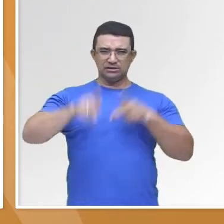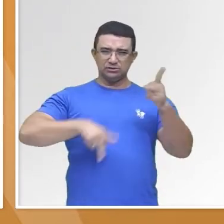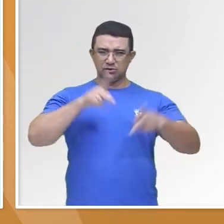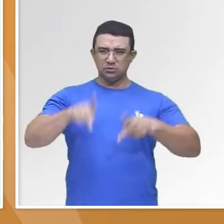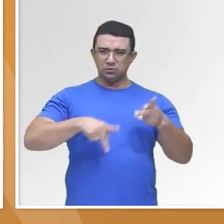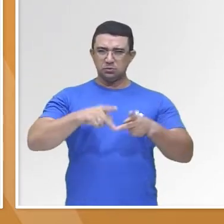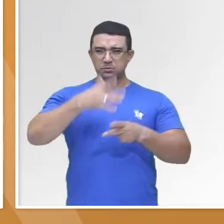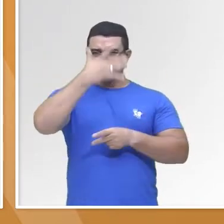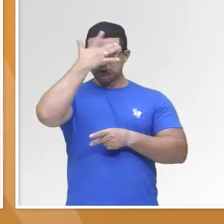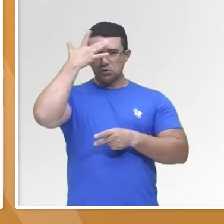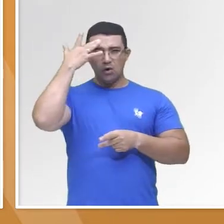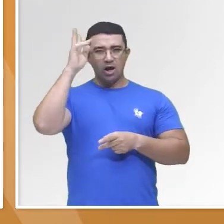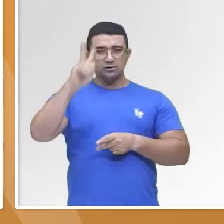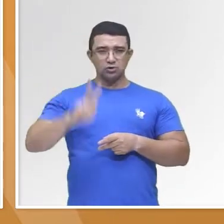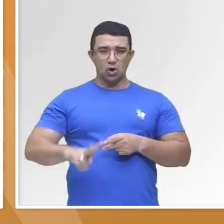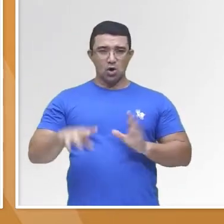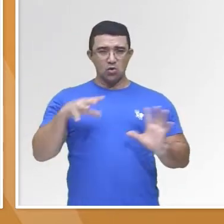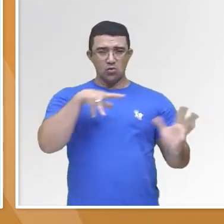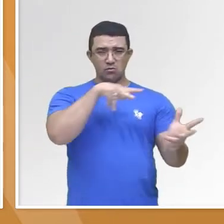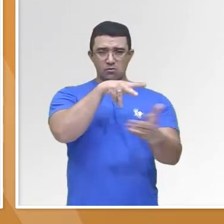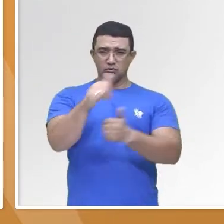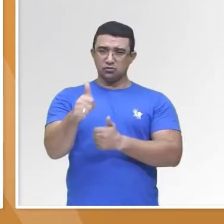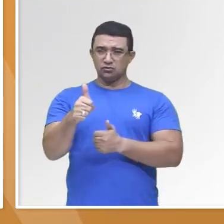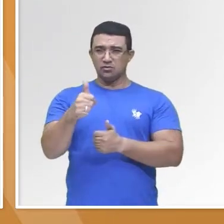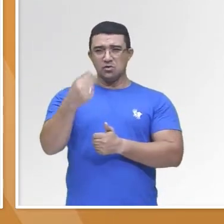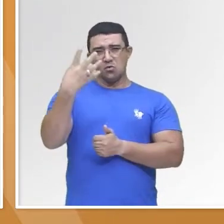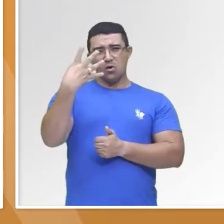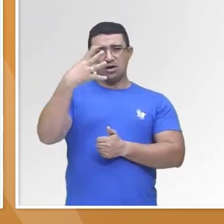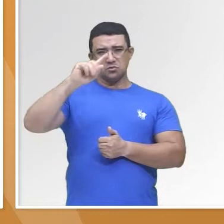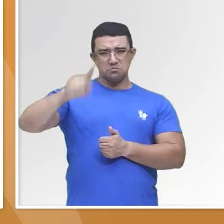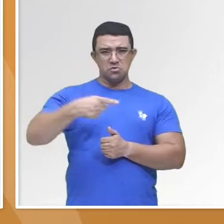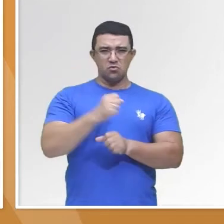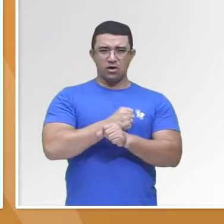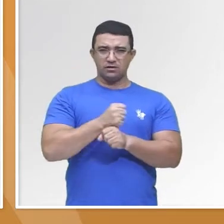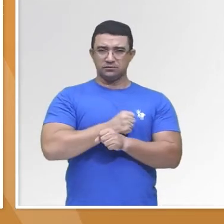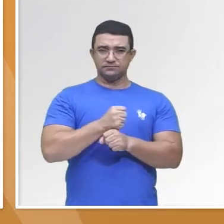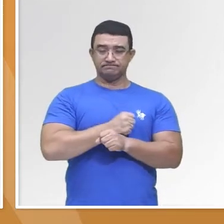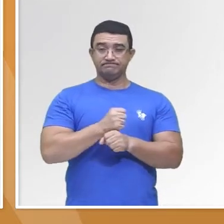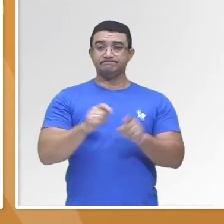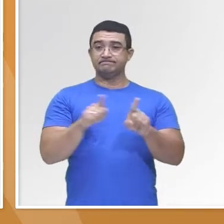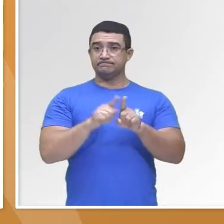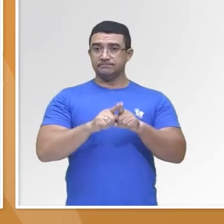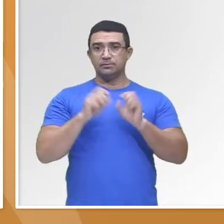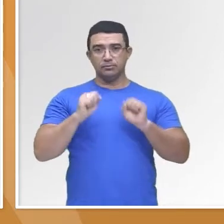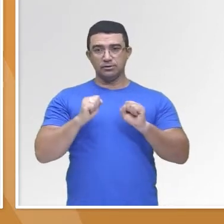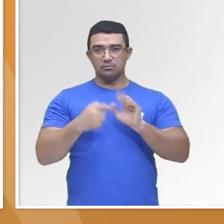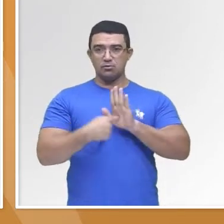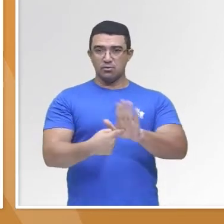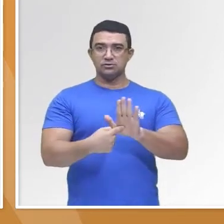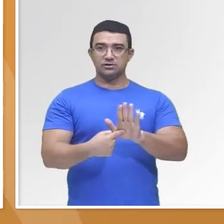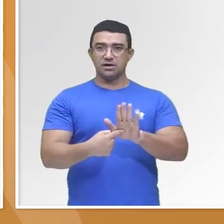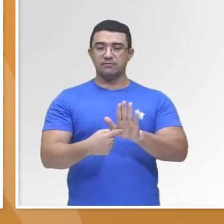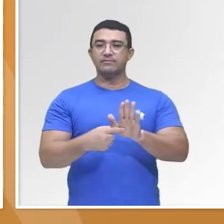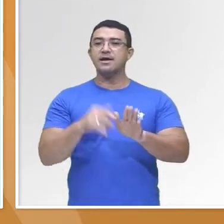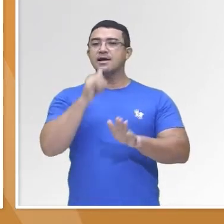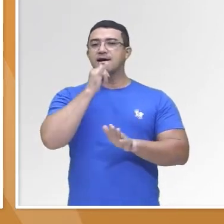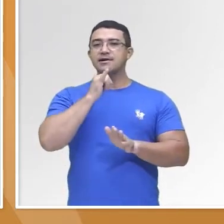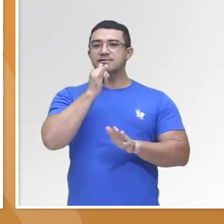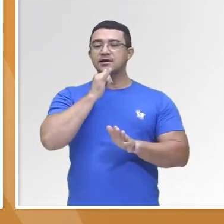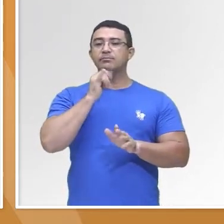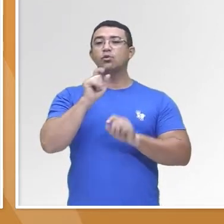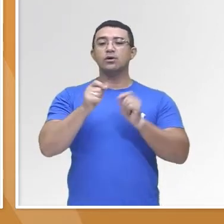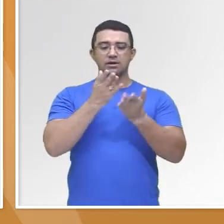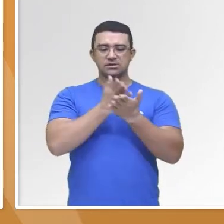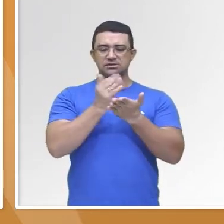a história do mundo há mais de 4.000 anos. Além disso, podemos citar também, como exemplo de